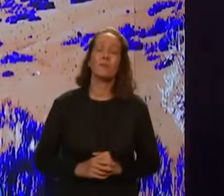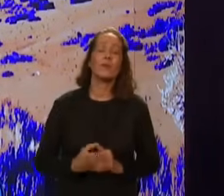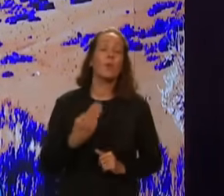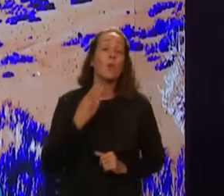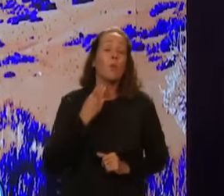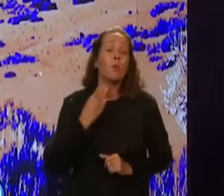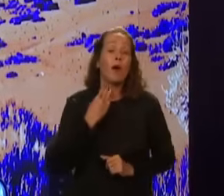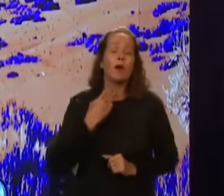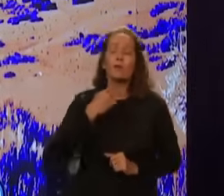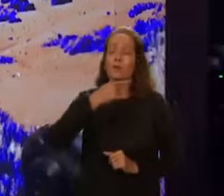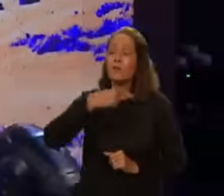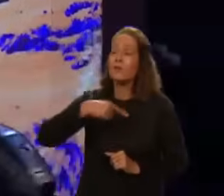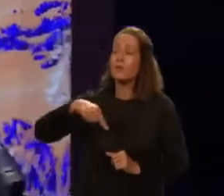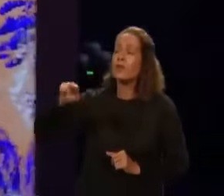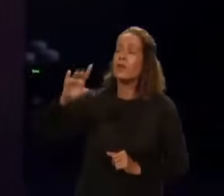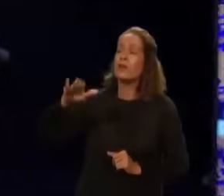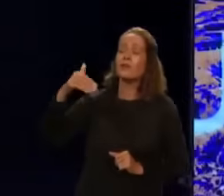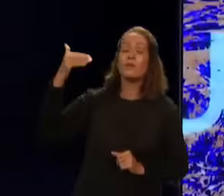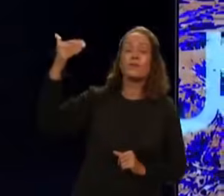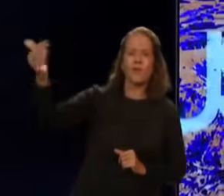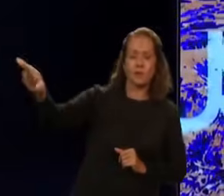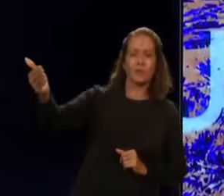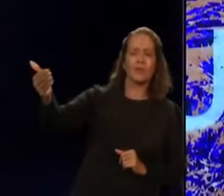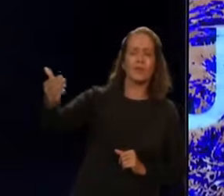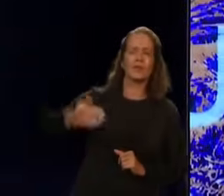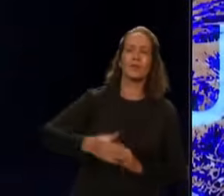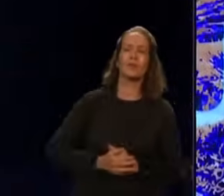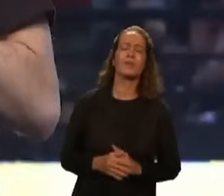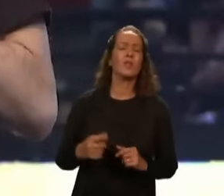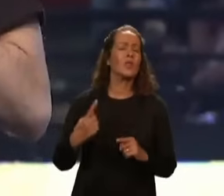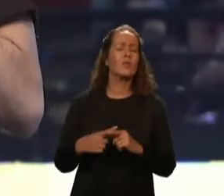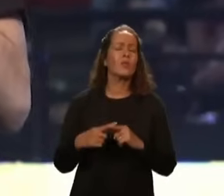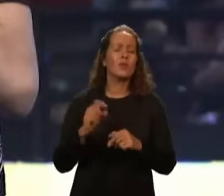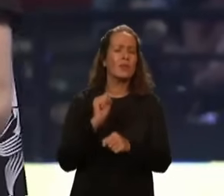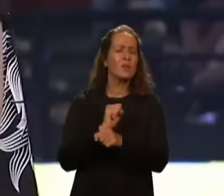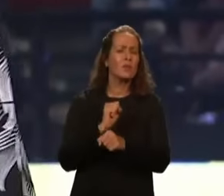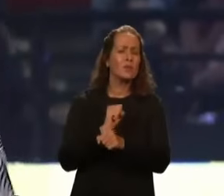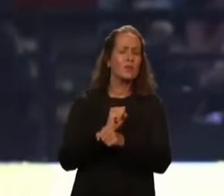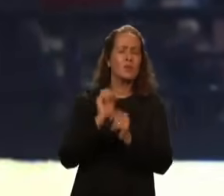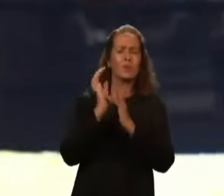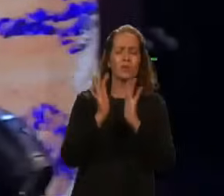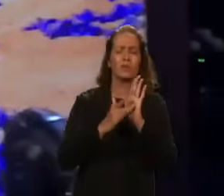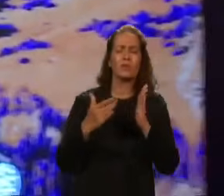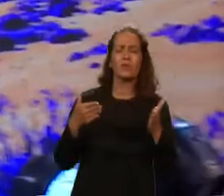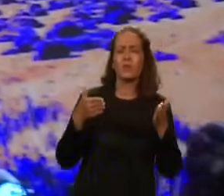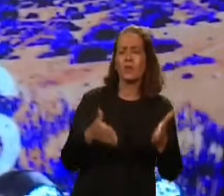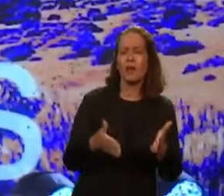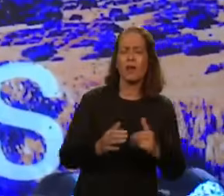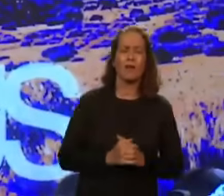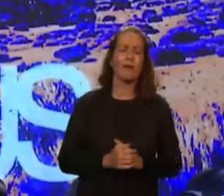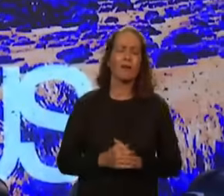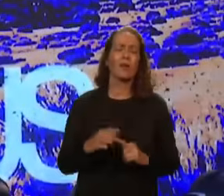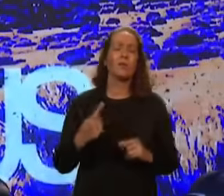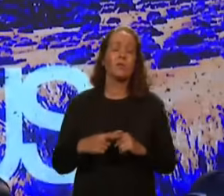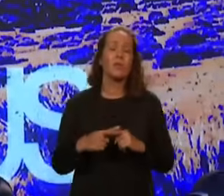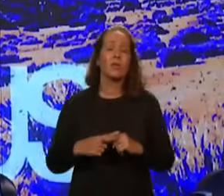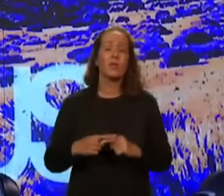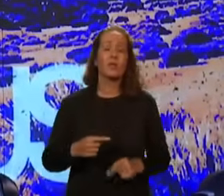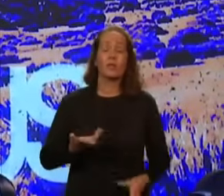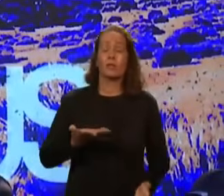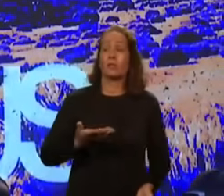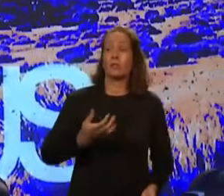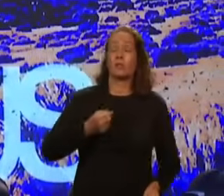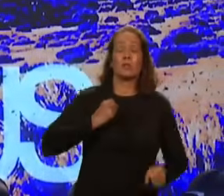lá fora. Foi lá na... Por que que não esperou ele chegar em casa? Estava ansiosa, afobada.